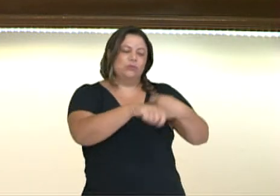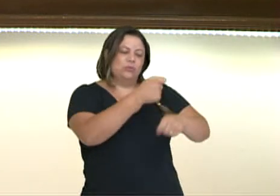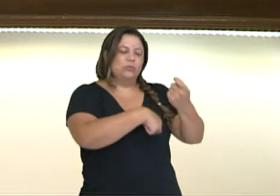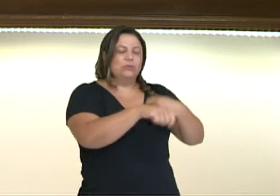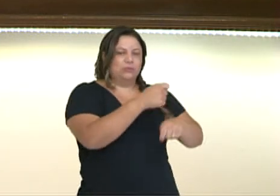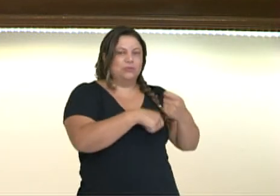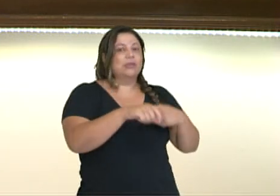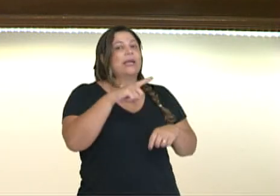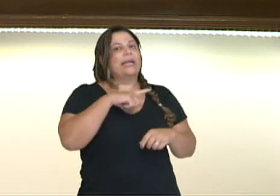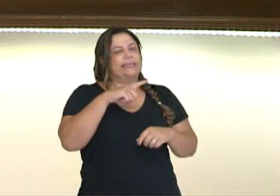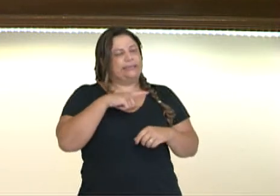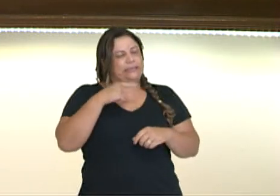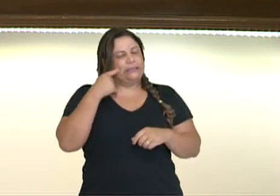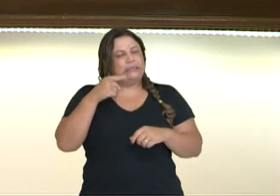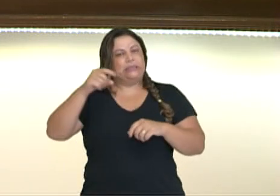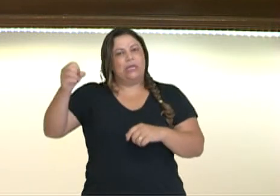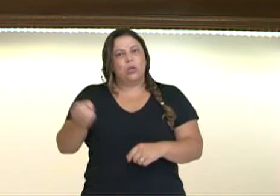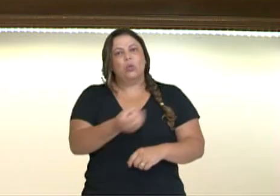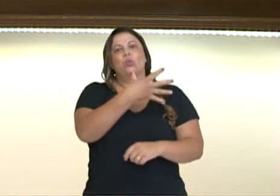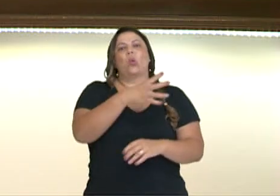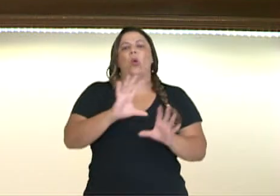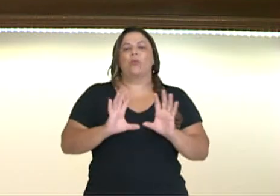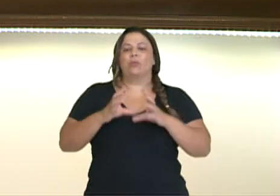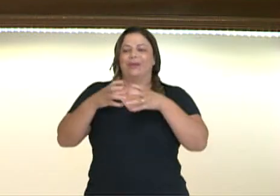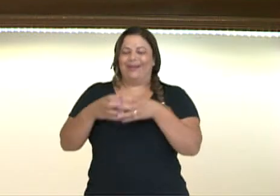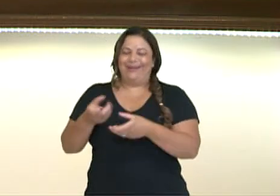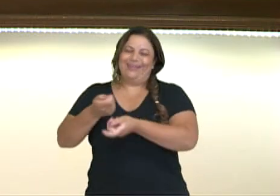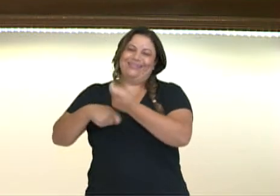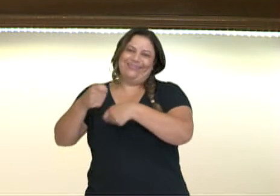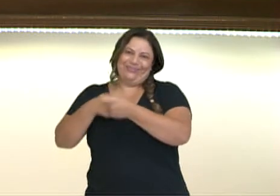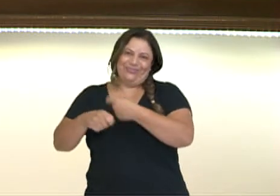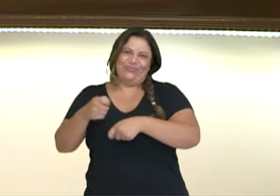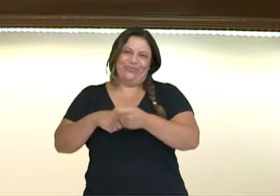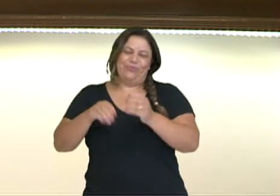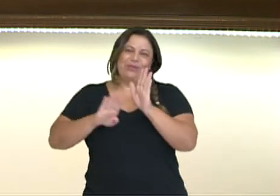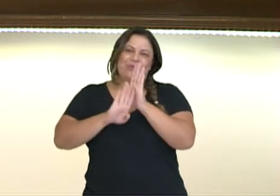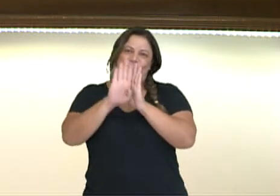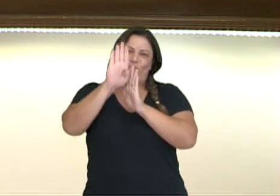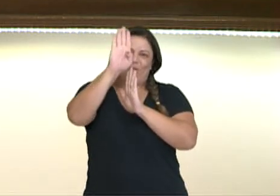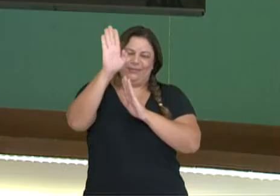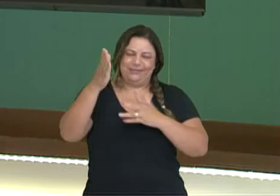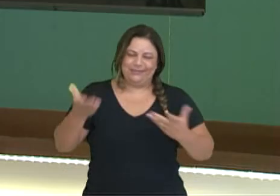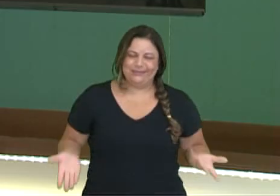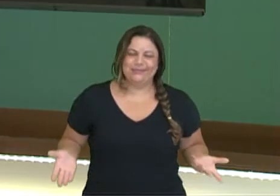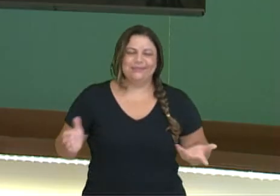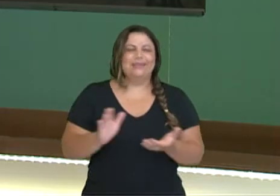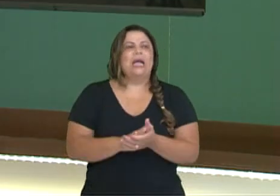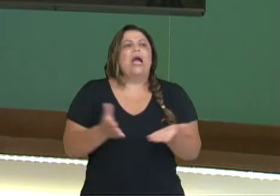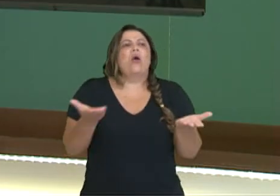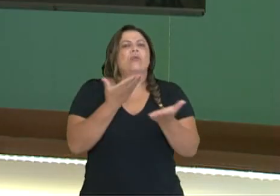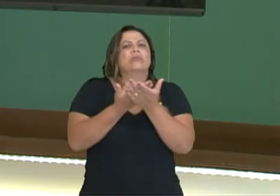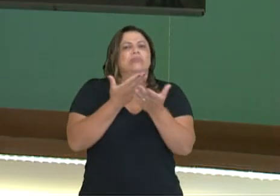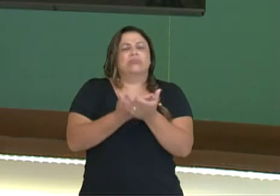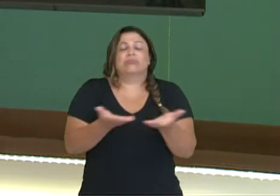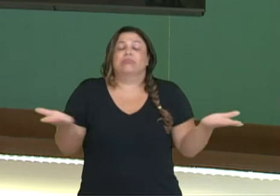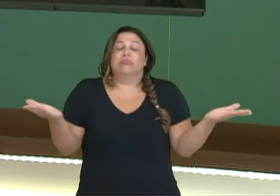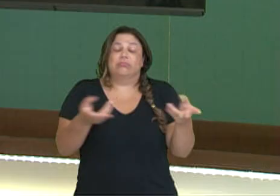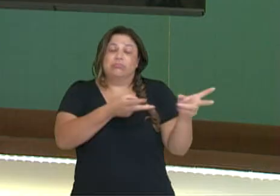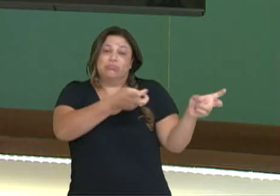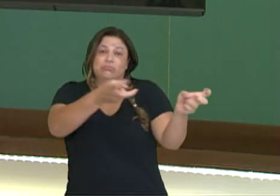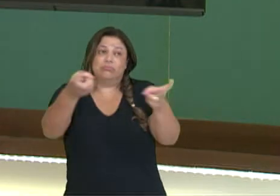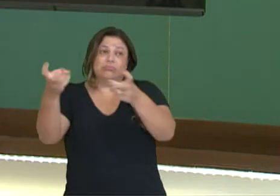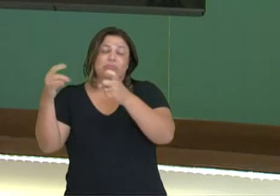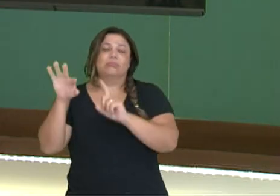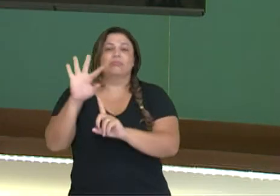você tem a ascensão dessa nova classe social chamada burguesia, ok? Gente, o que vimos na nossa aula de hoje? Analisamos